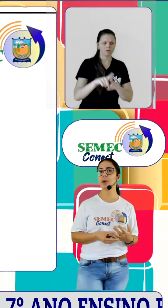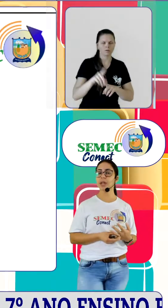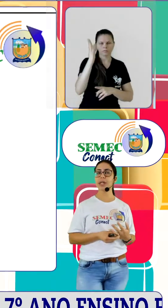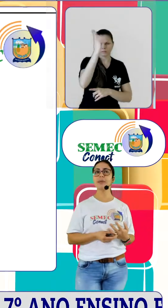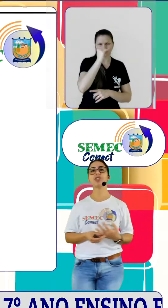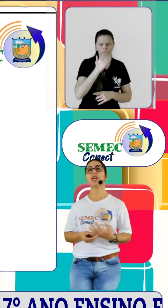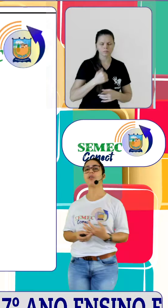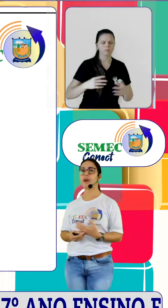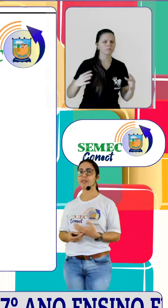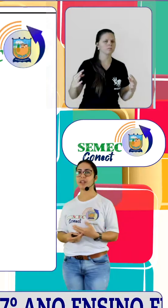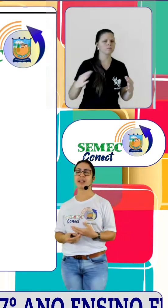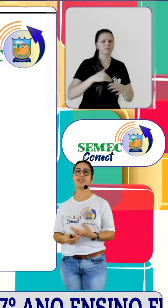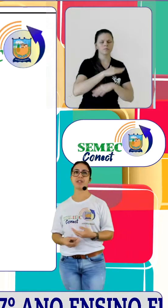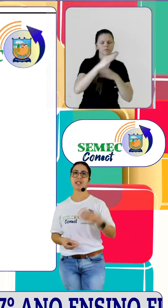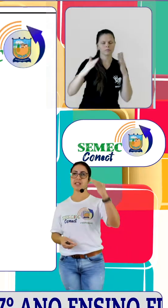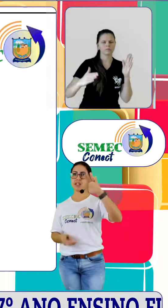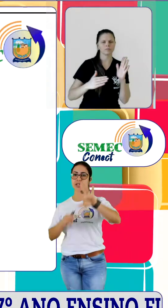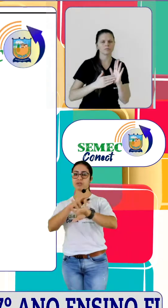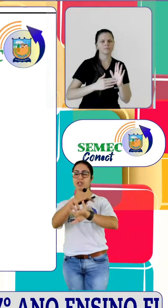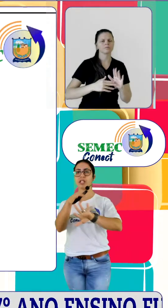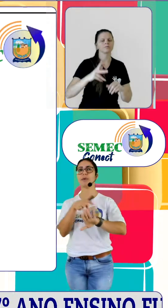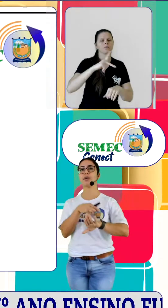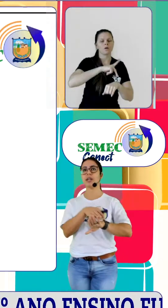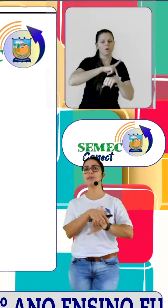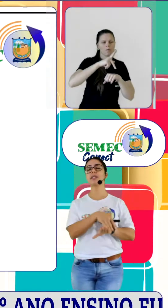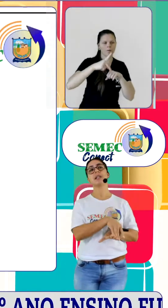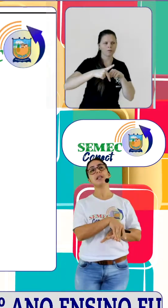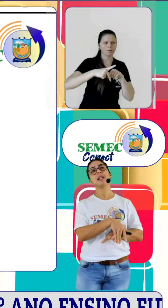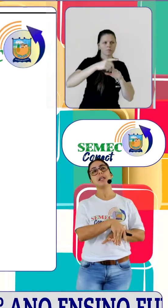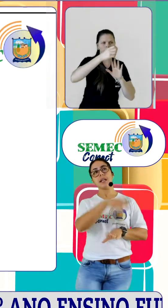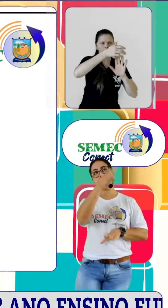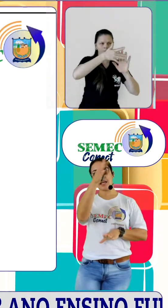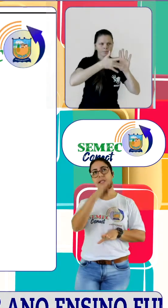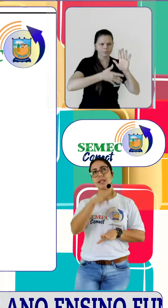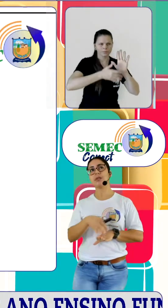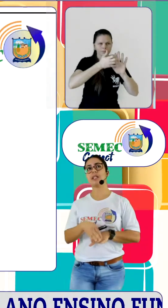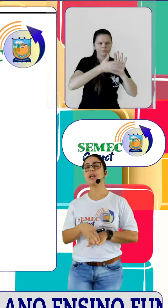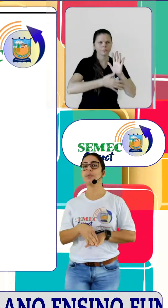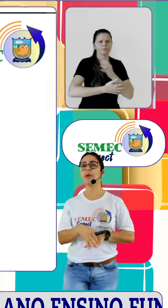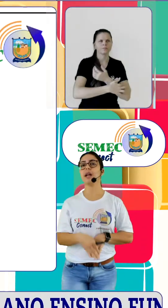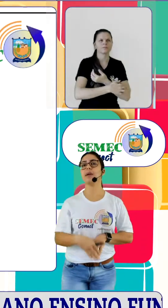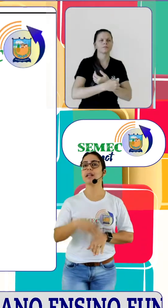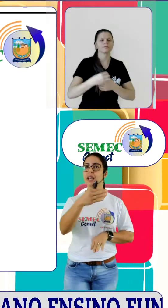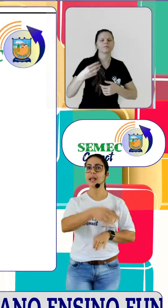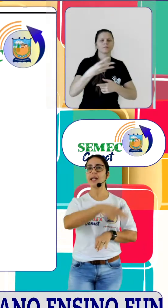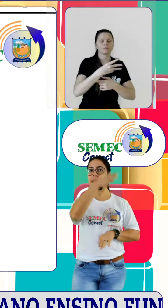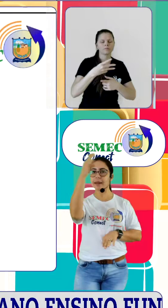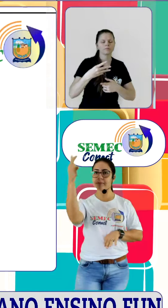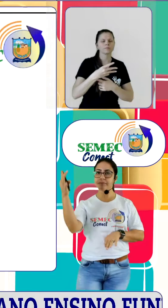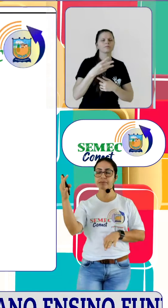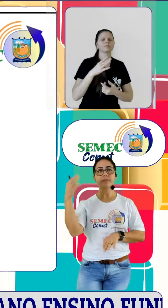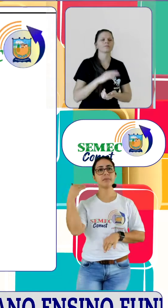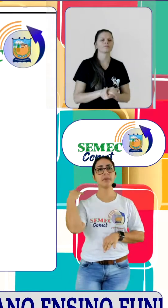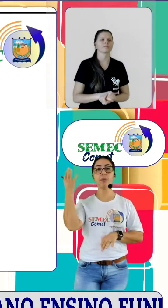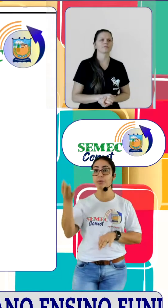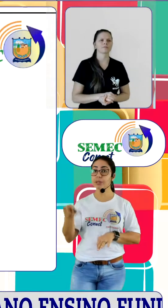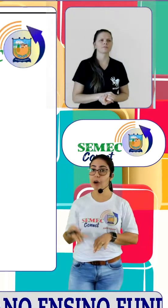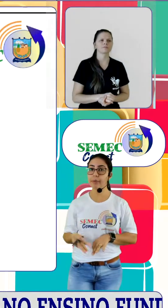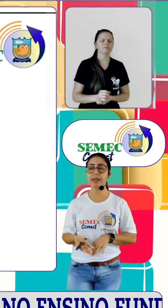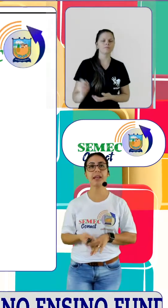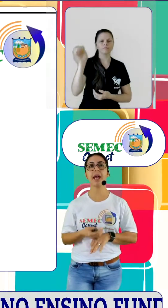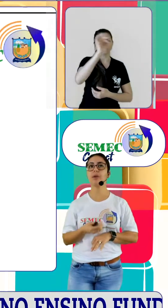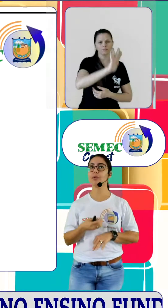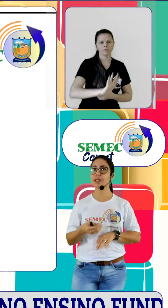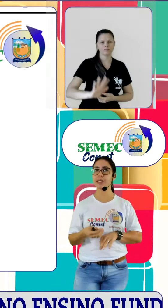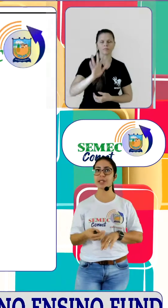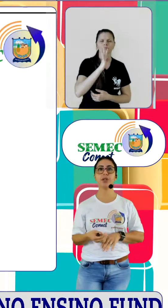nossos programas, né, como eu havia dito a vocês, esses são os 3 programas. Esse é o 3º programa que ele é